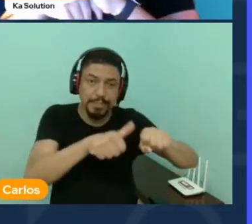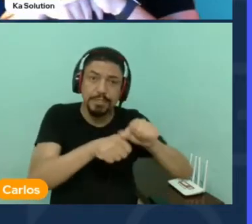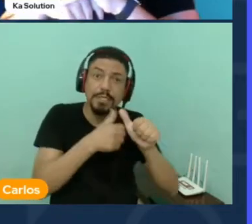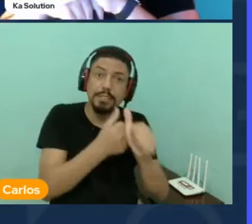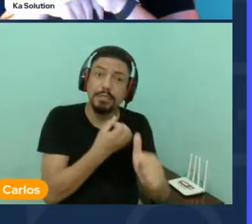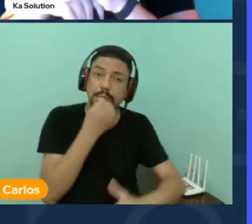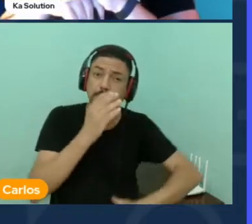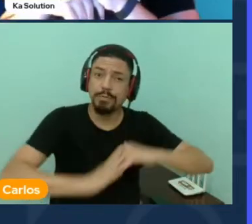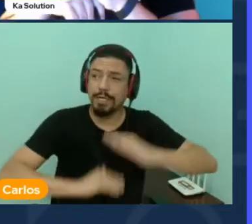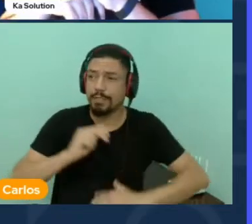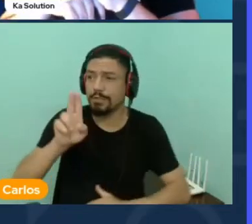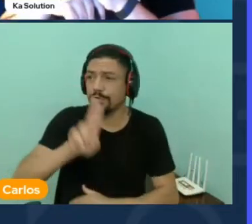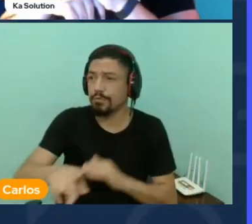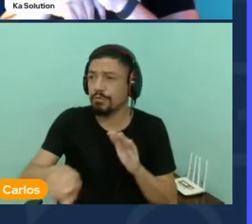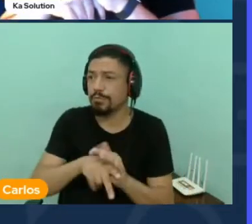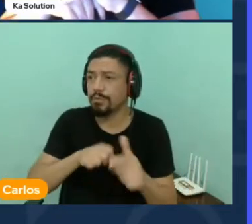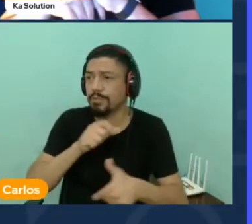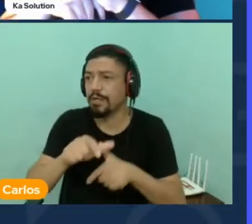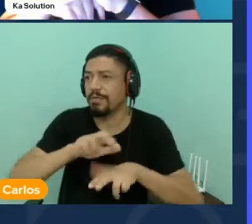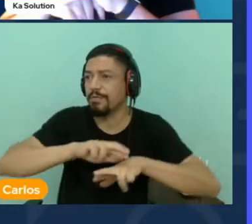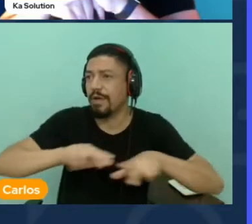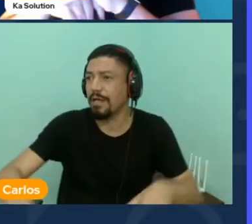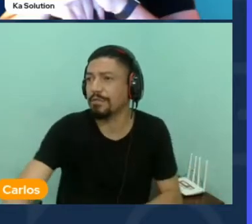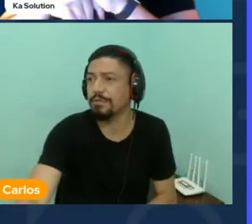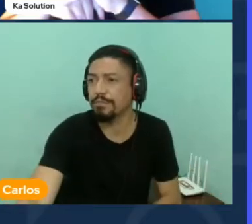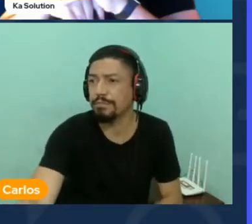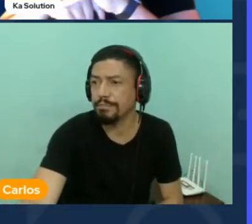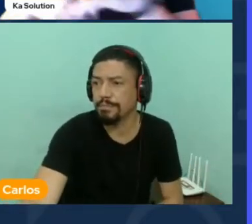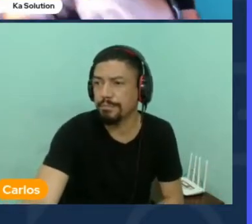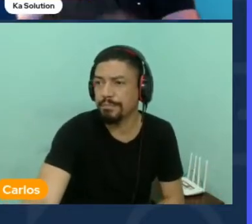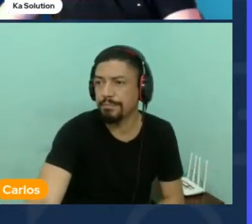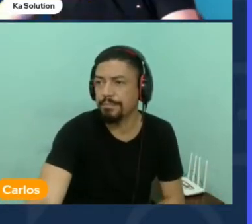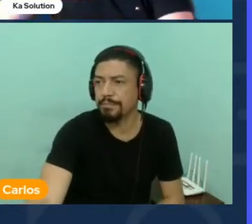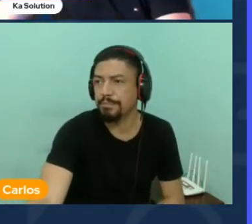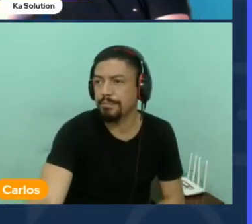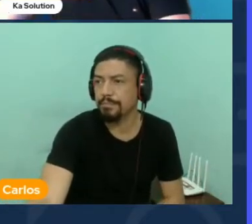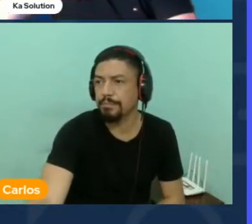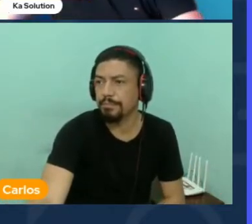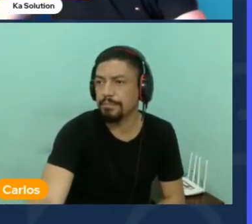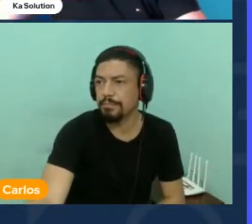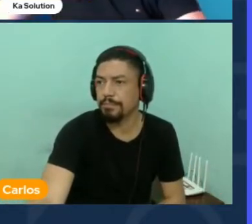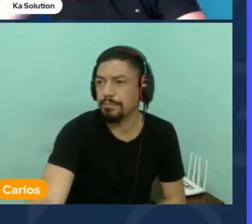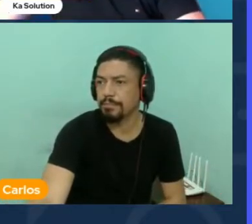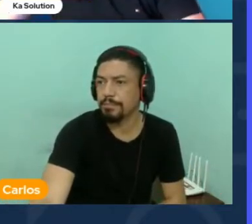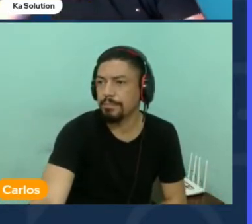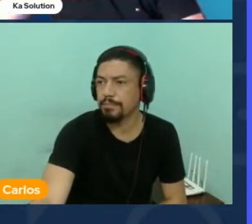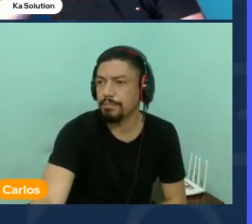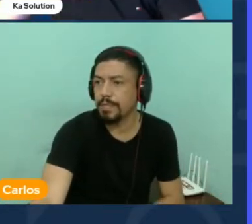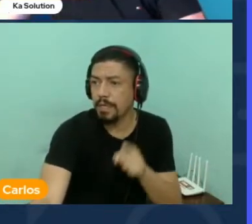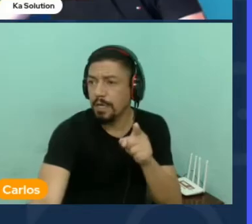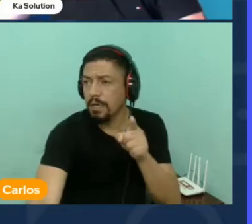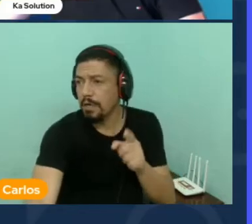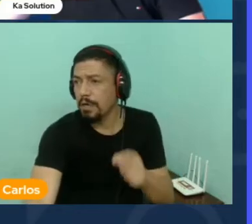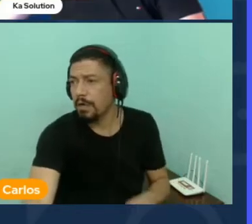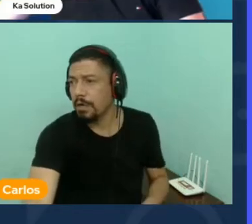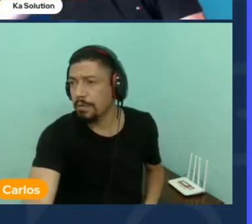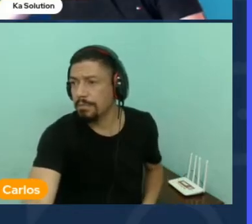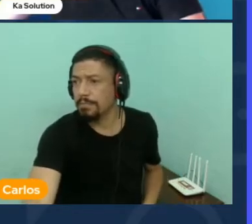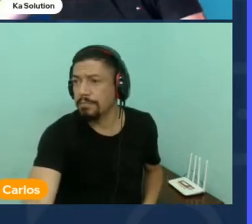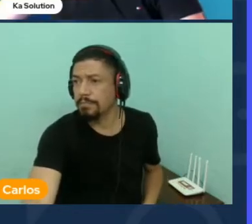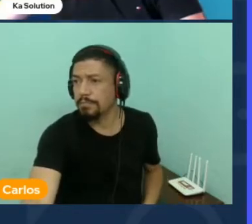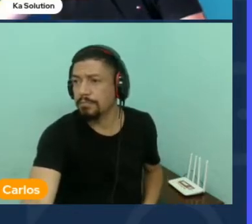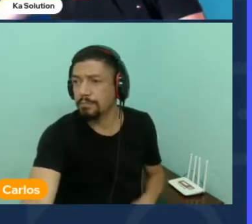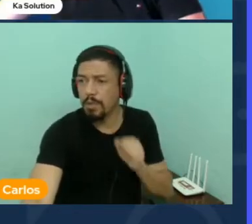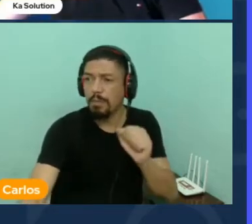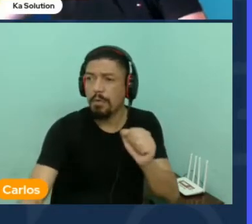práticas de uso daquele serviço. E aí, pessoal, a gente pode, né, começar a